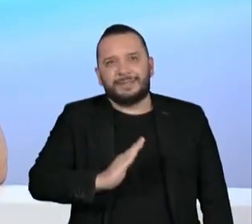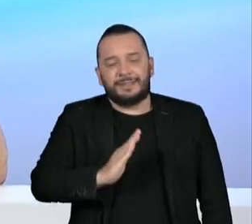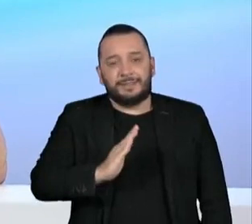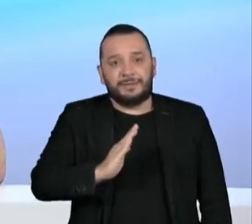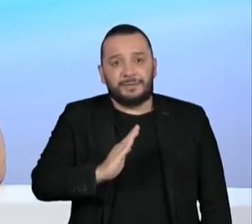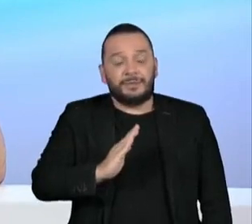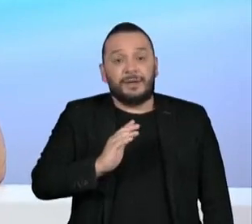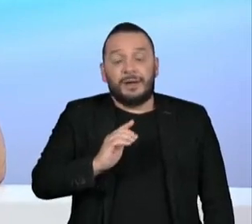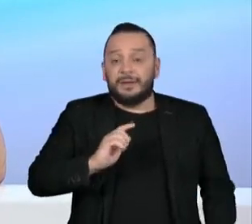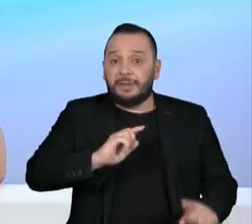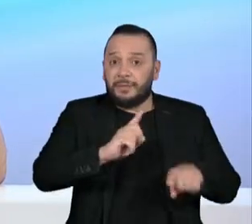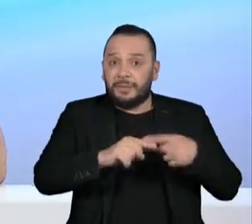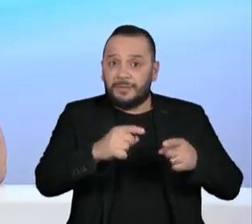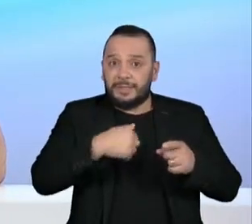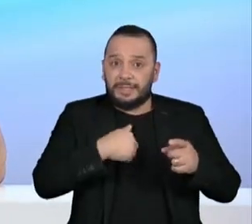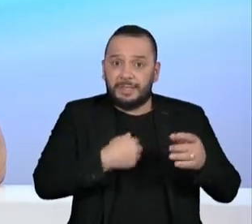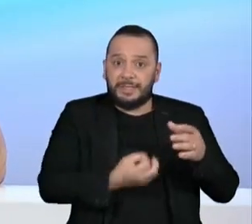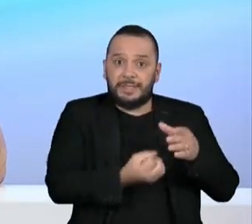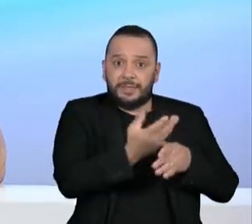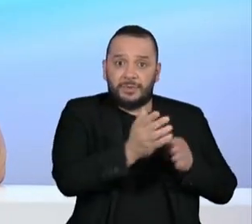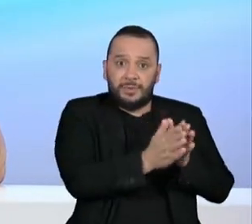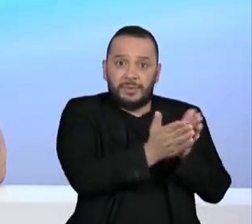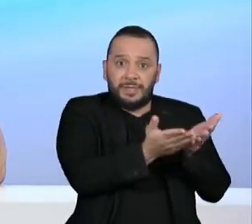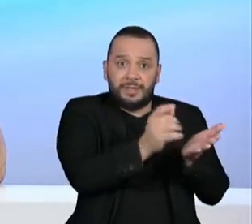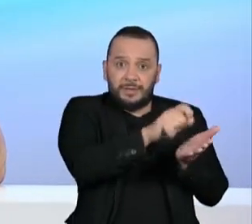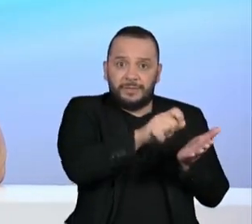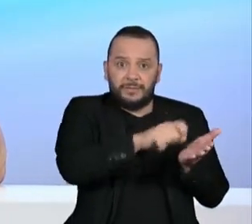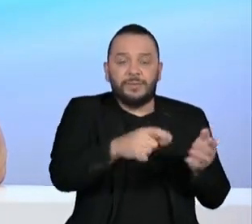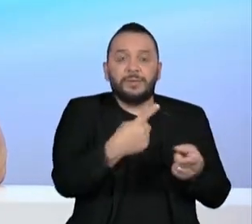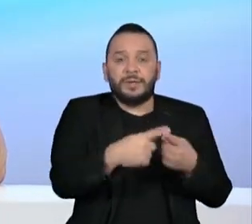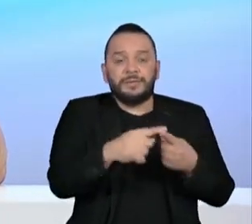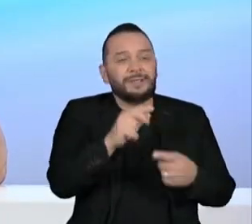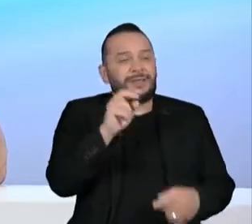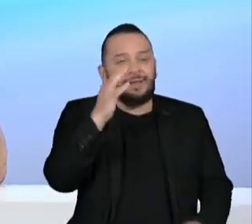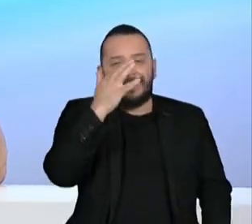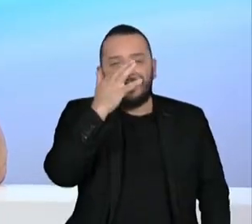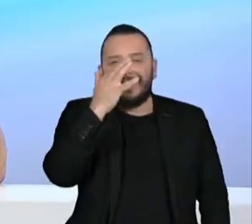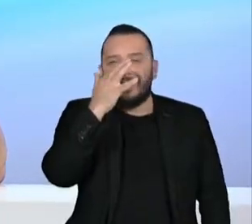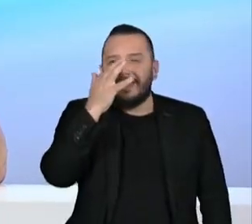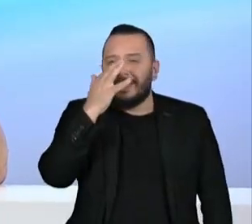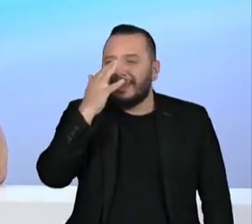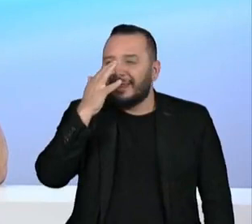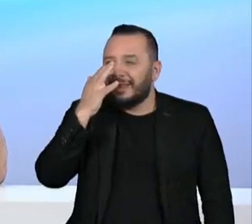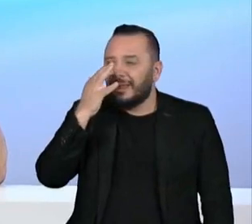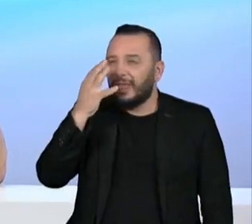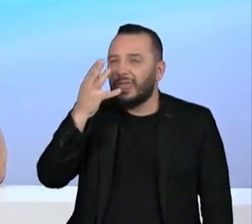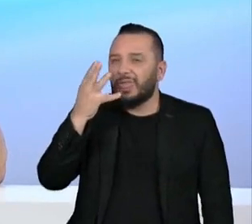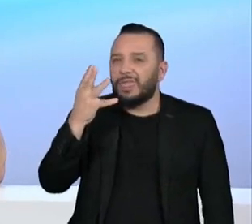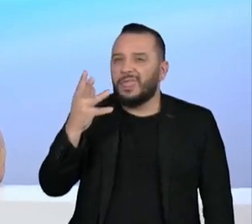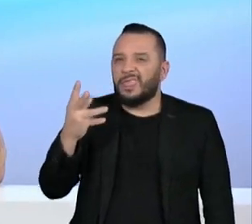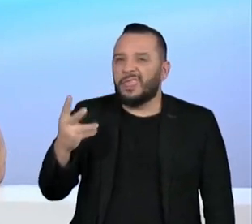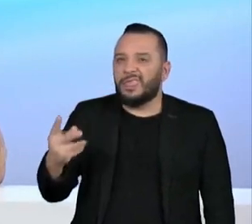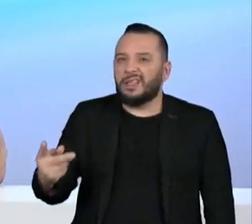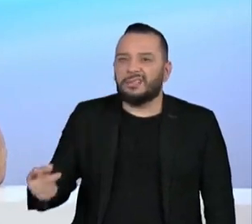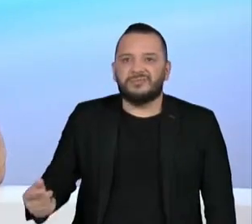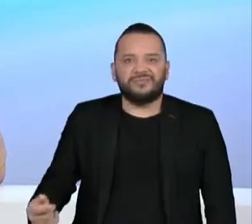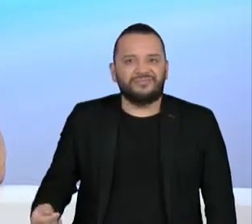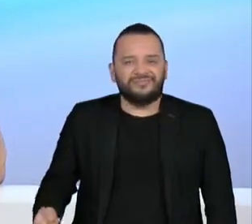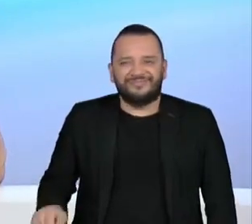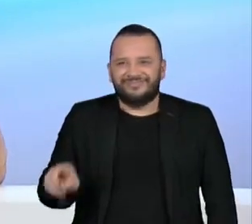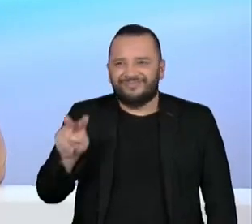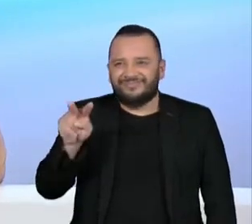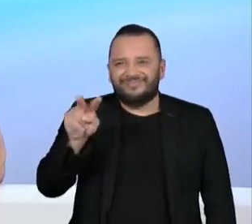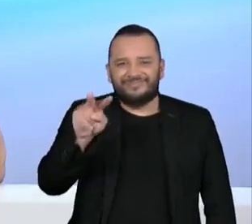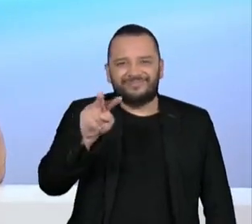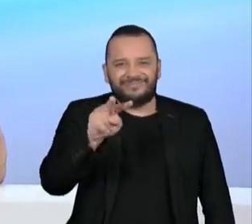imagino que para chegar nesse livro tem um desencantamento que acontece. E agora você já tem uma longa relação, muito tempo, né,